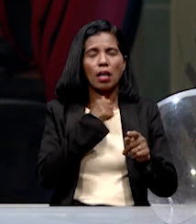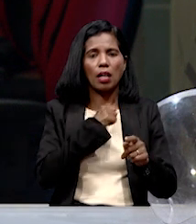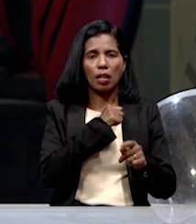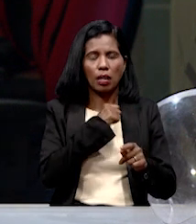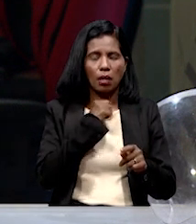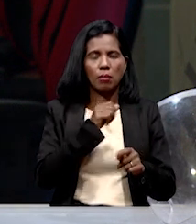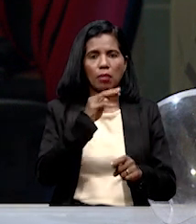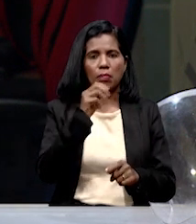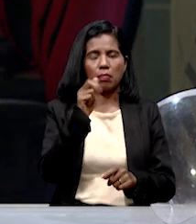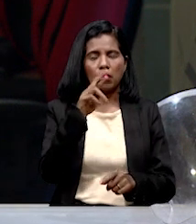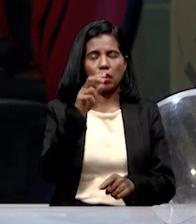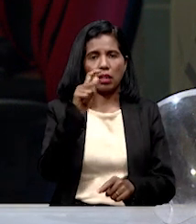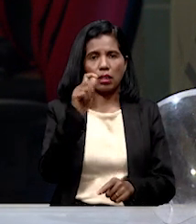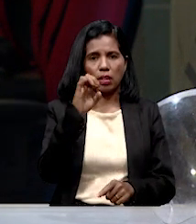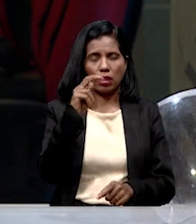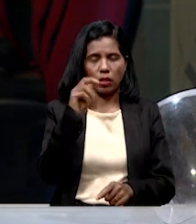Martinho Guzmão.